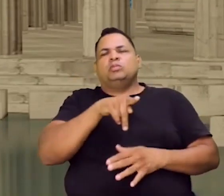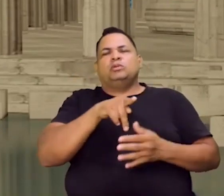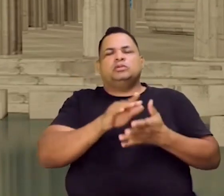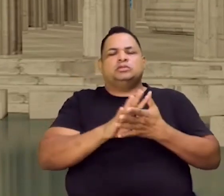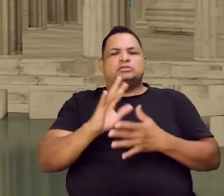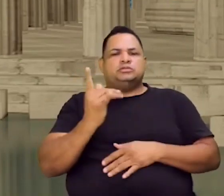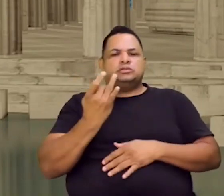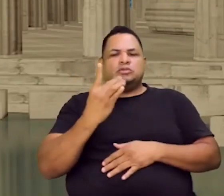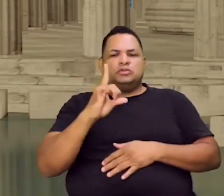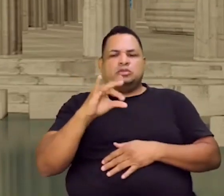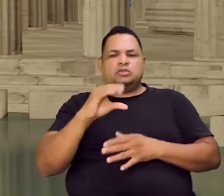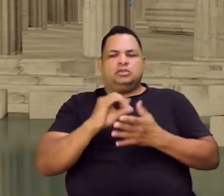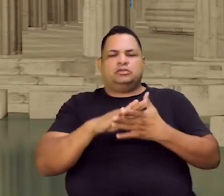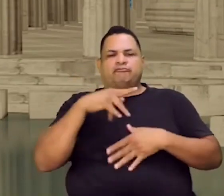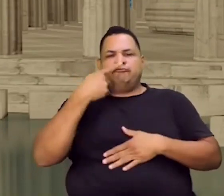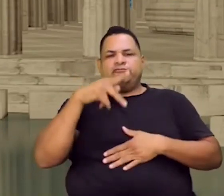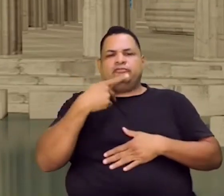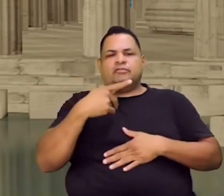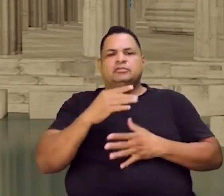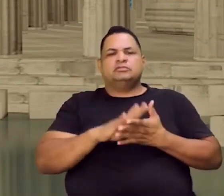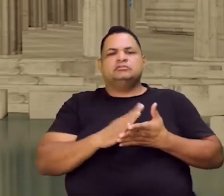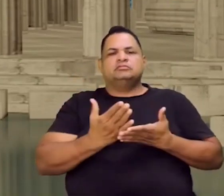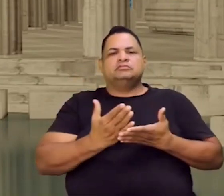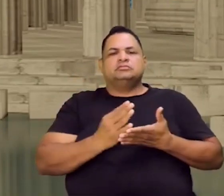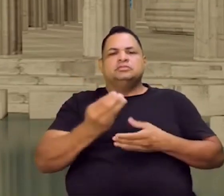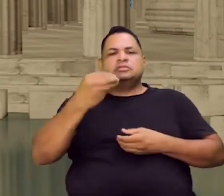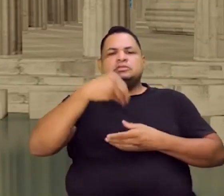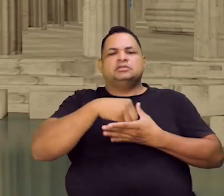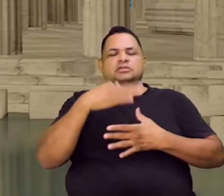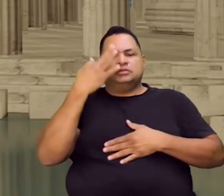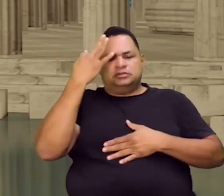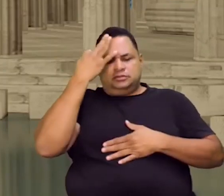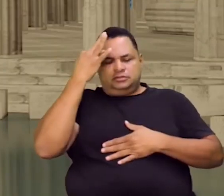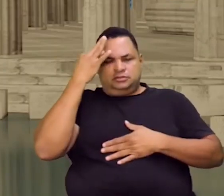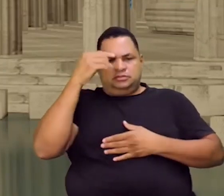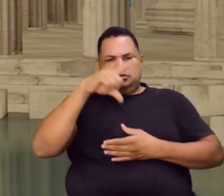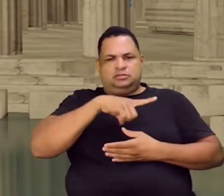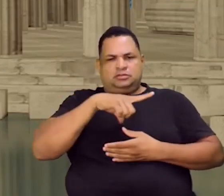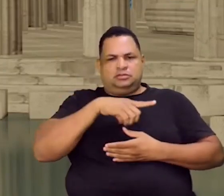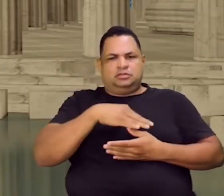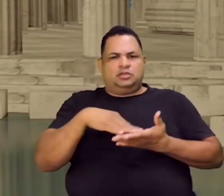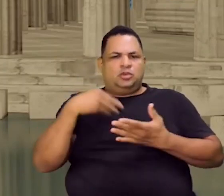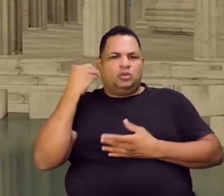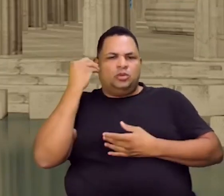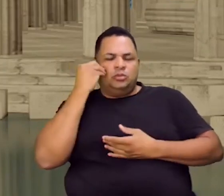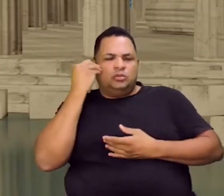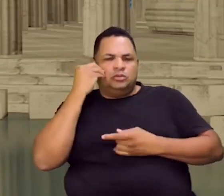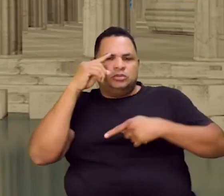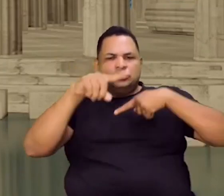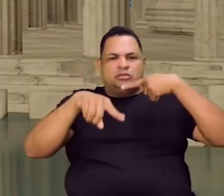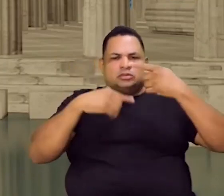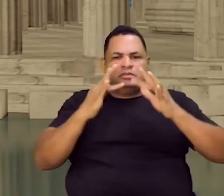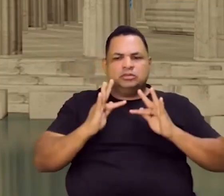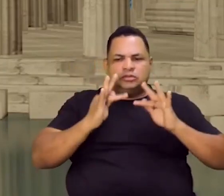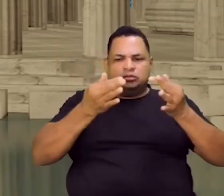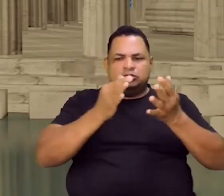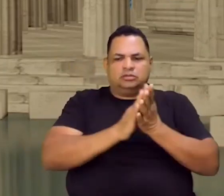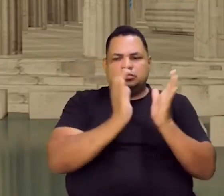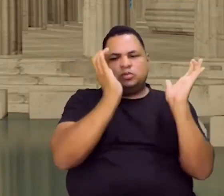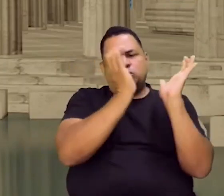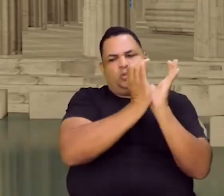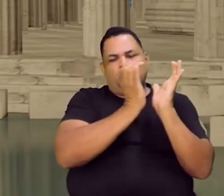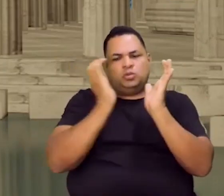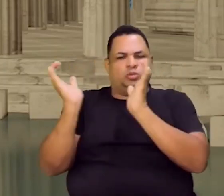início da unidade 1, que vocês no âmbito da filosofia terão, né, a oportunidade de depois, no final das 2